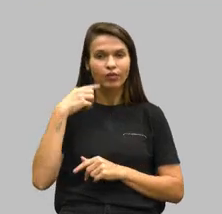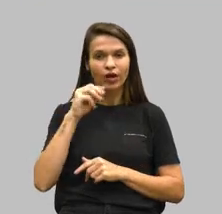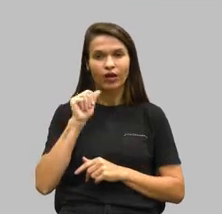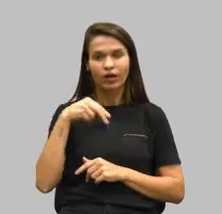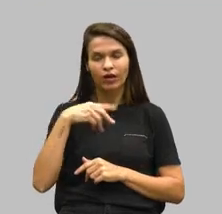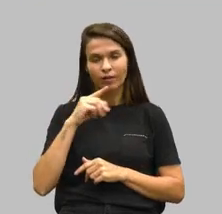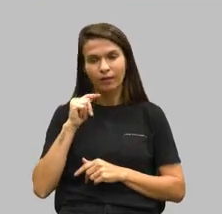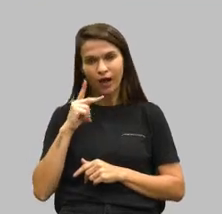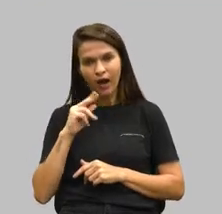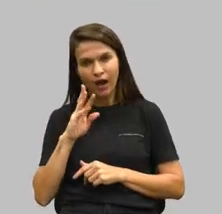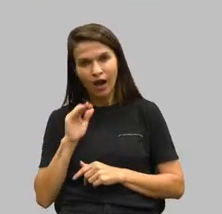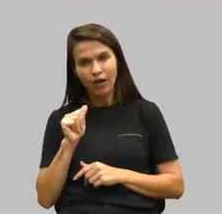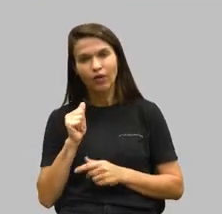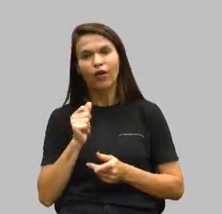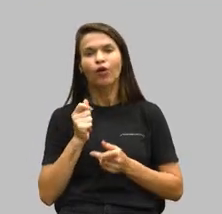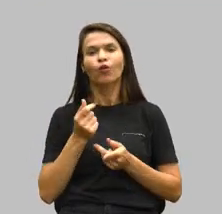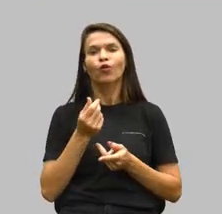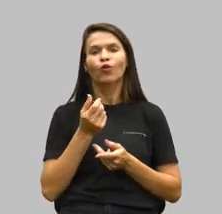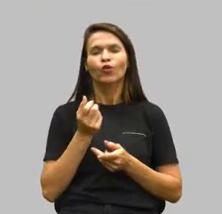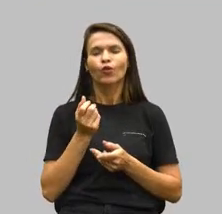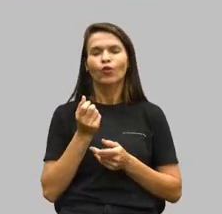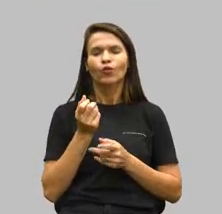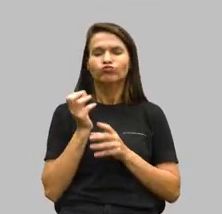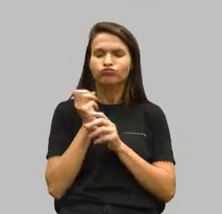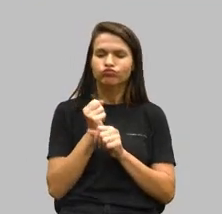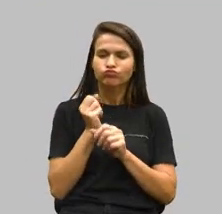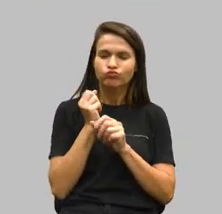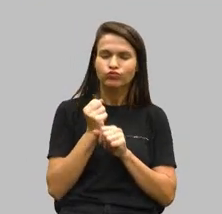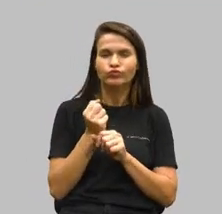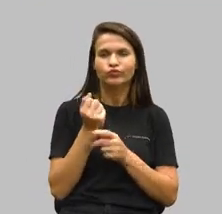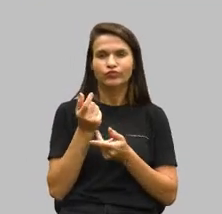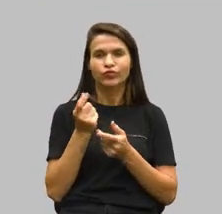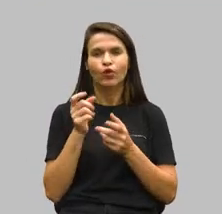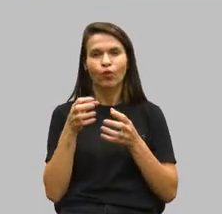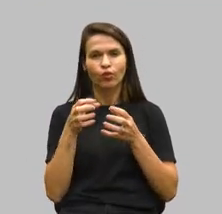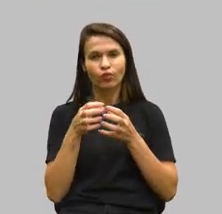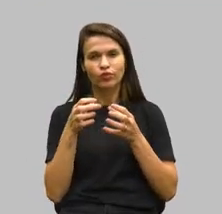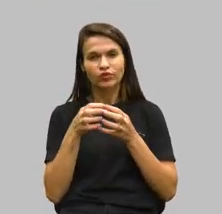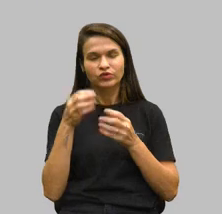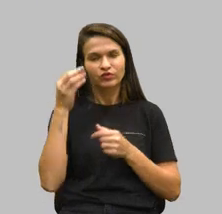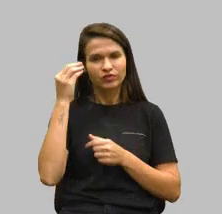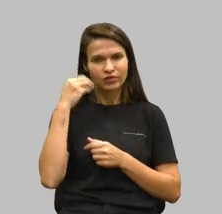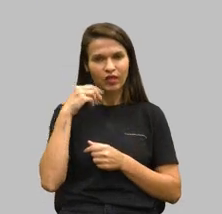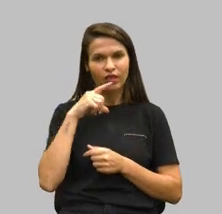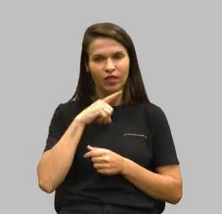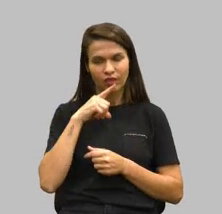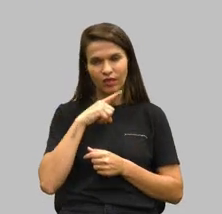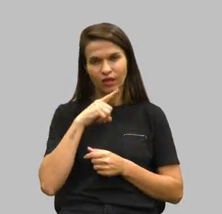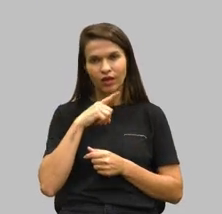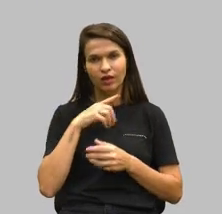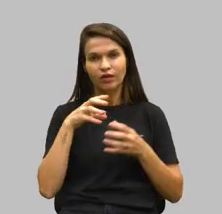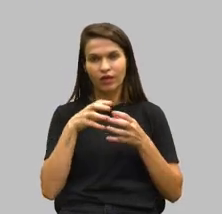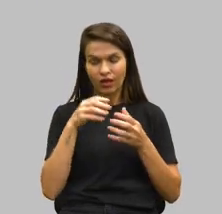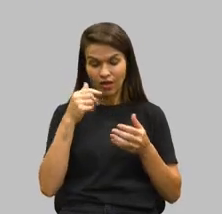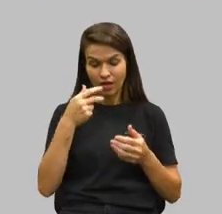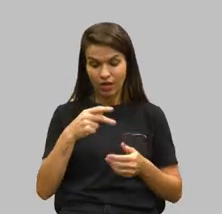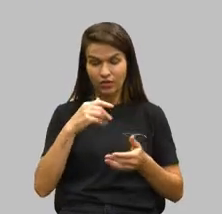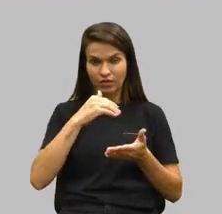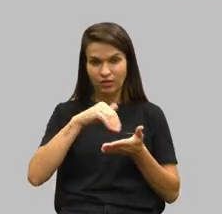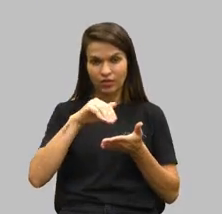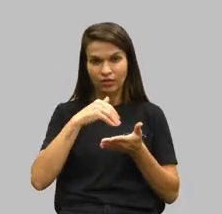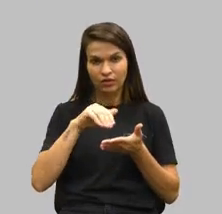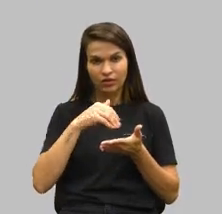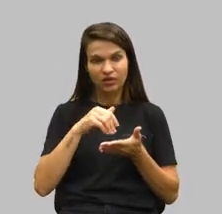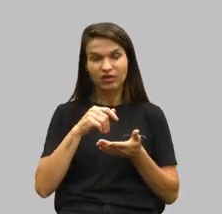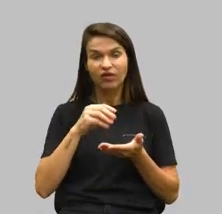número de vulnerabilidades que está na mão dessa comissão e que eh dessa secretaria e que sem